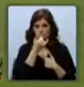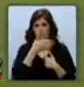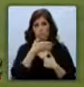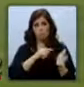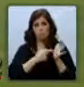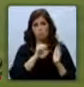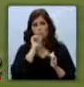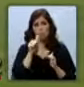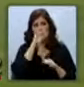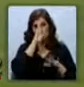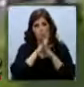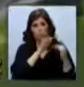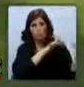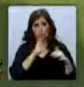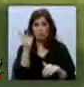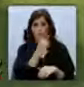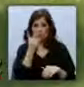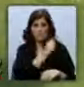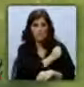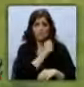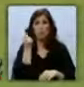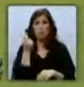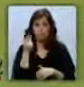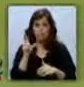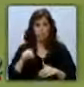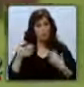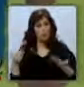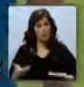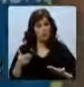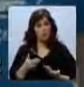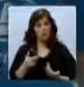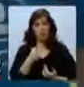e perdeu os últimos dois jogos em casa com o Belenenses e nesta jornada com o Vitória de Guimarães.